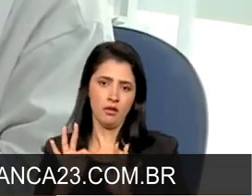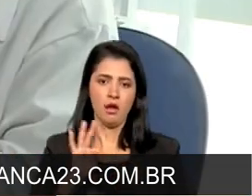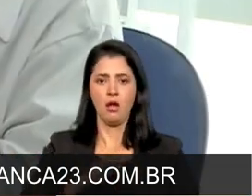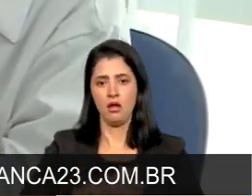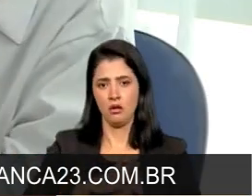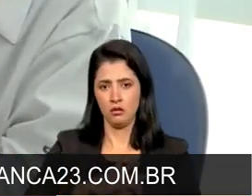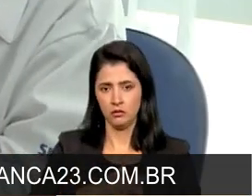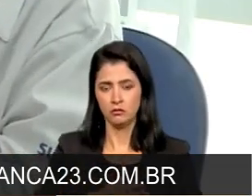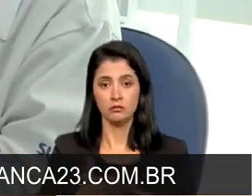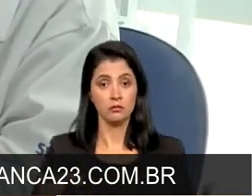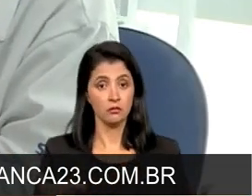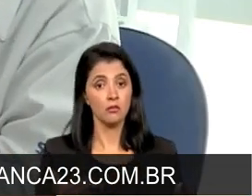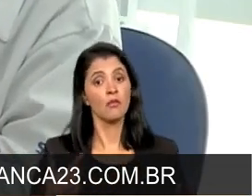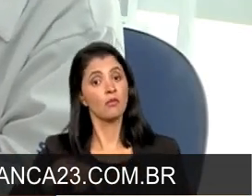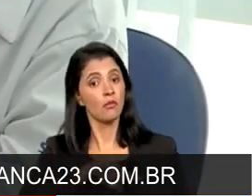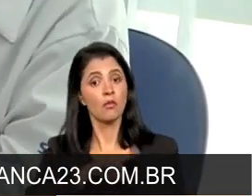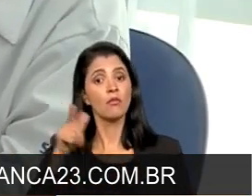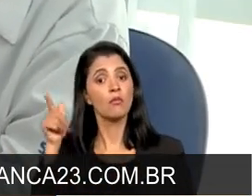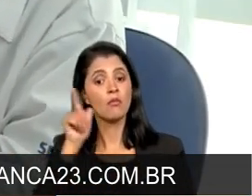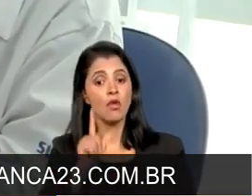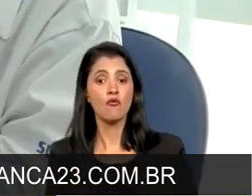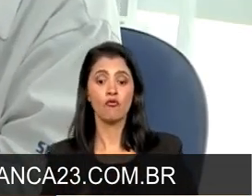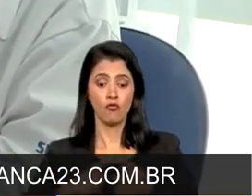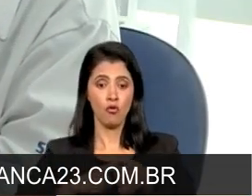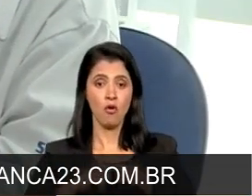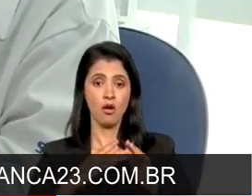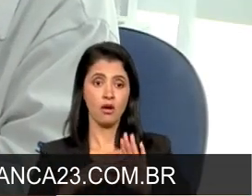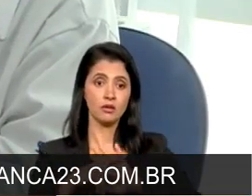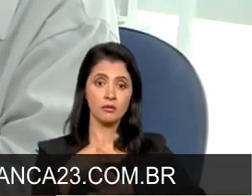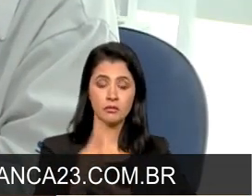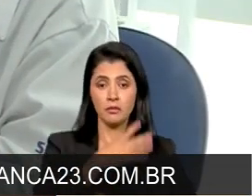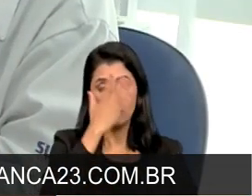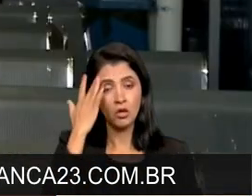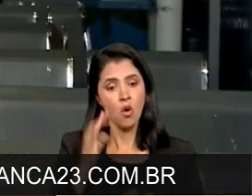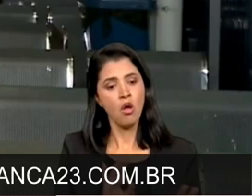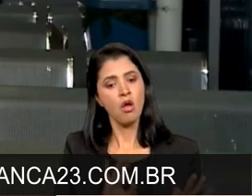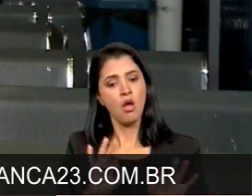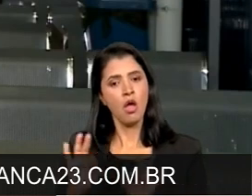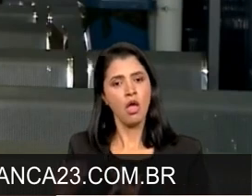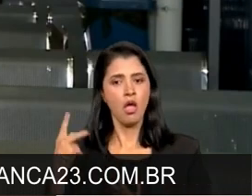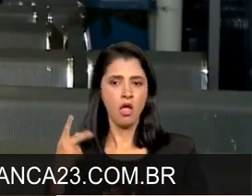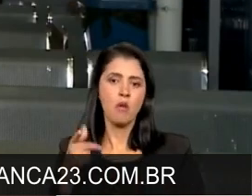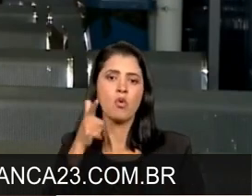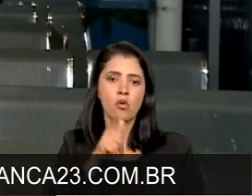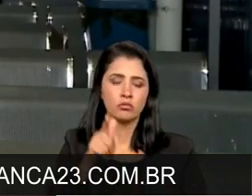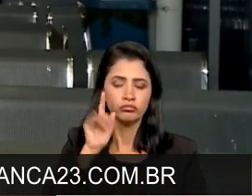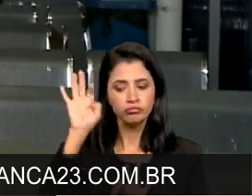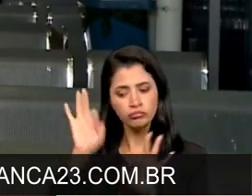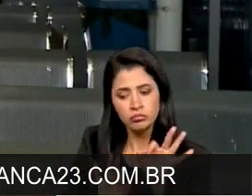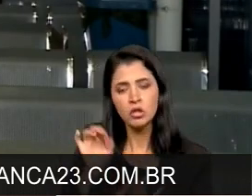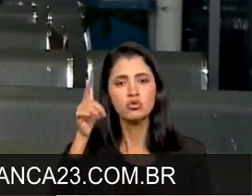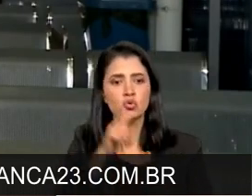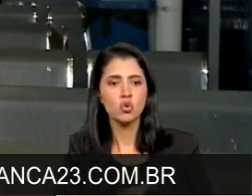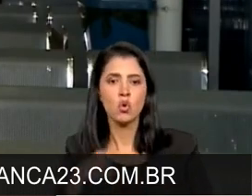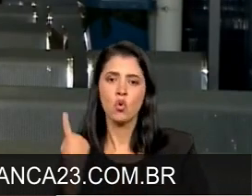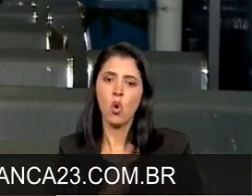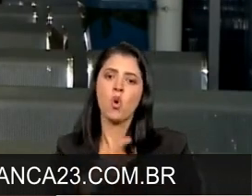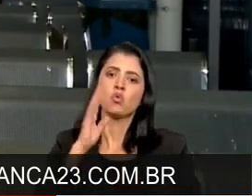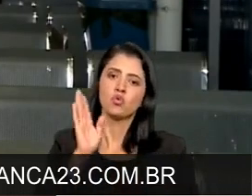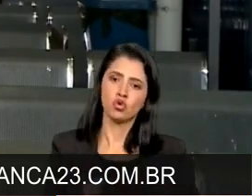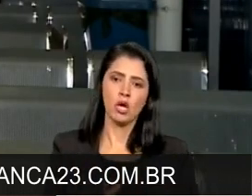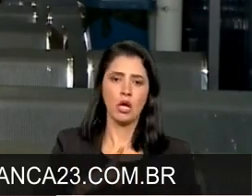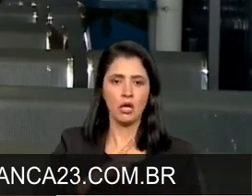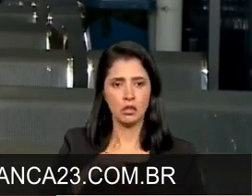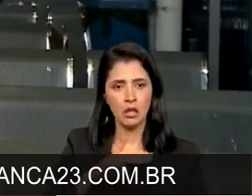doença. Agora a gente consegue retornar à casa das pessoas. Ao longo do tempo, as equipes conseguiram se reorganizar, então a gente já tem